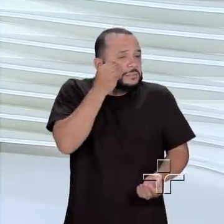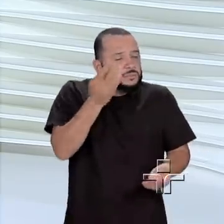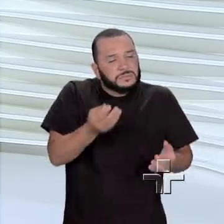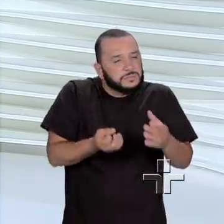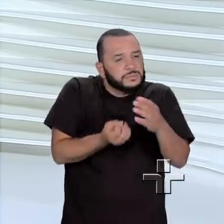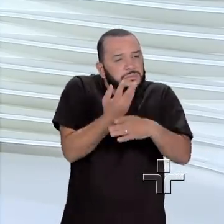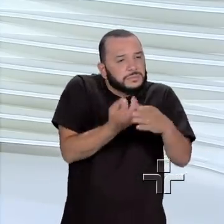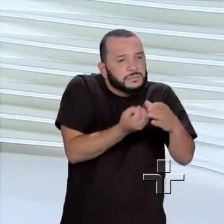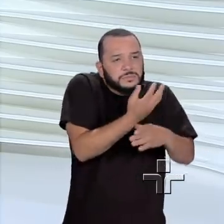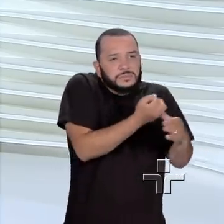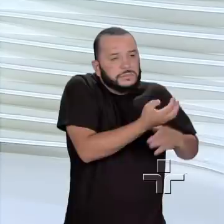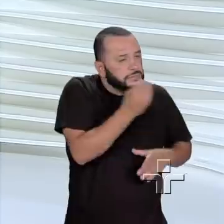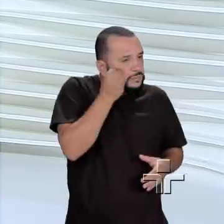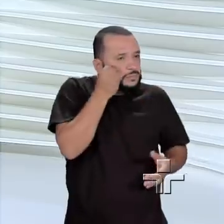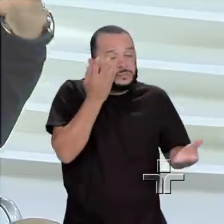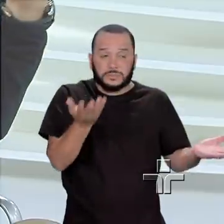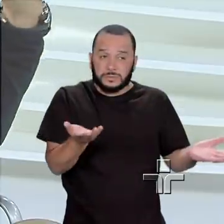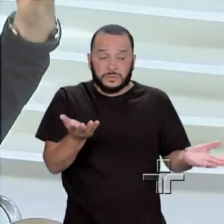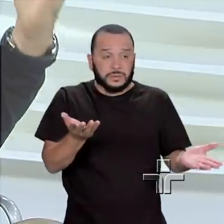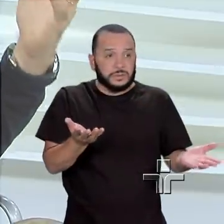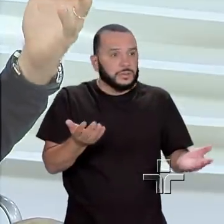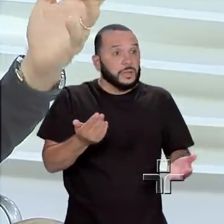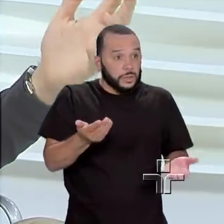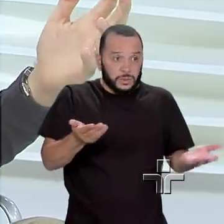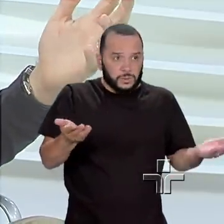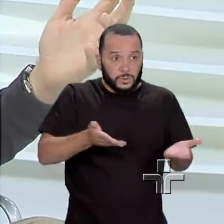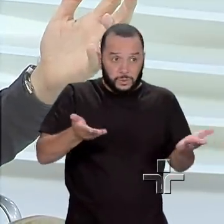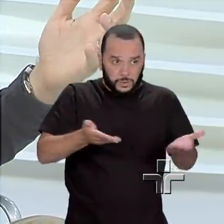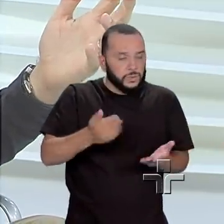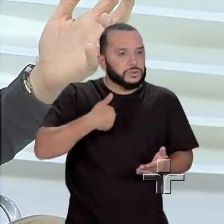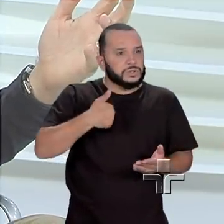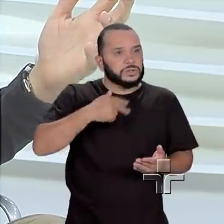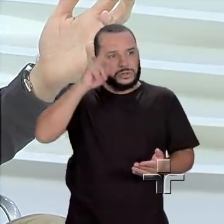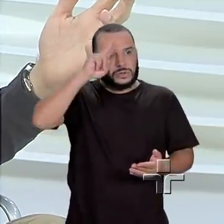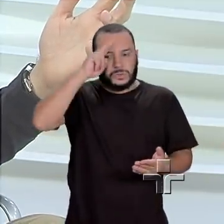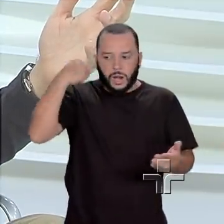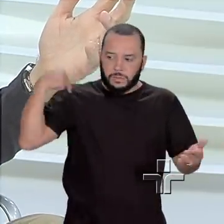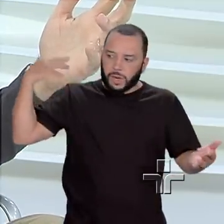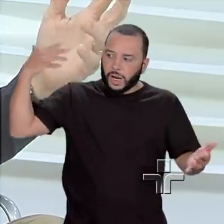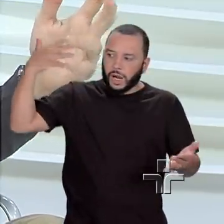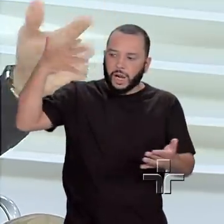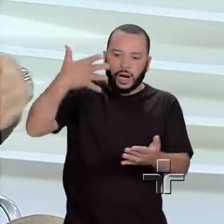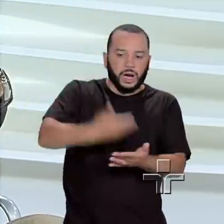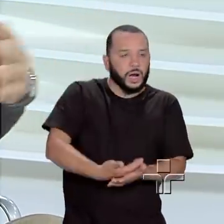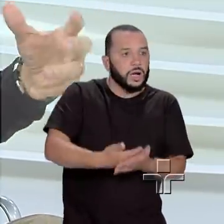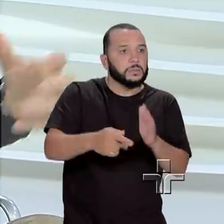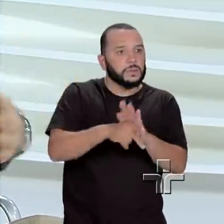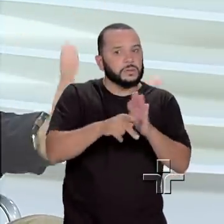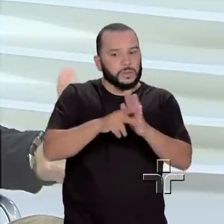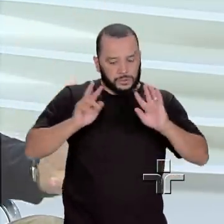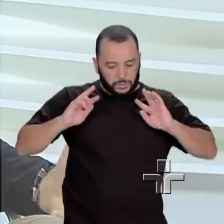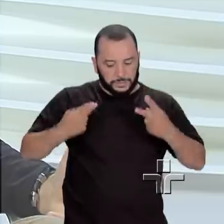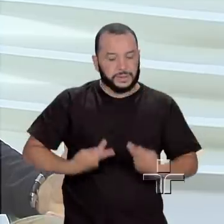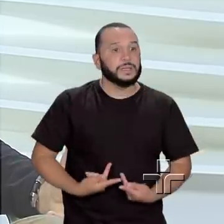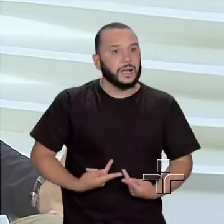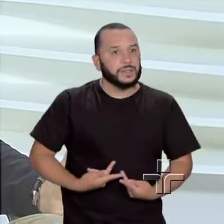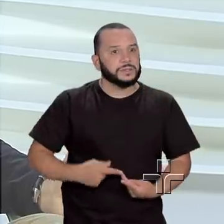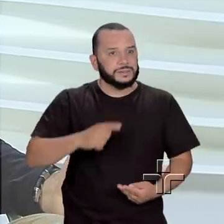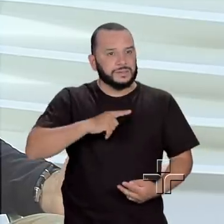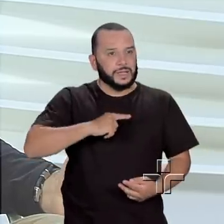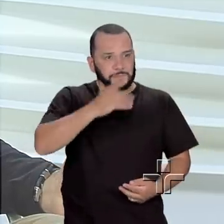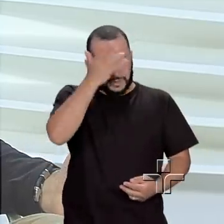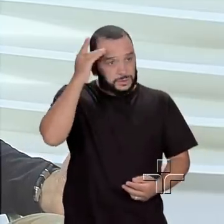os dados mostram isso, né, nunca se escreveu tanto na história da humanidade. tá certo? Quando você pega os bilhões de mensagens